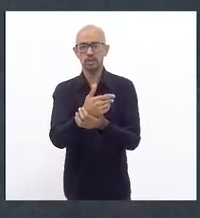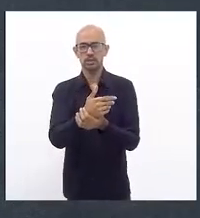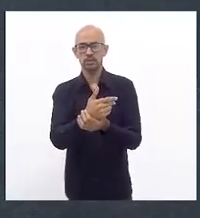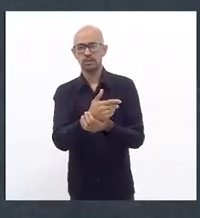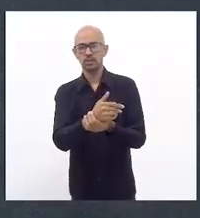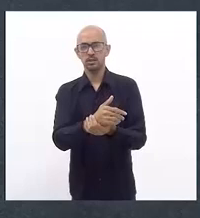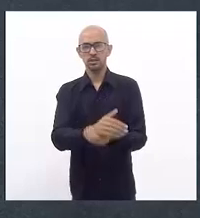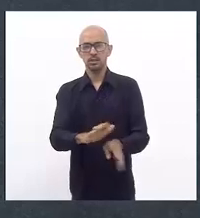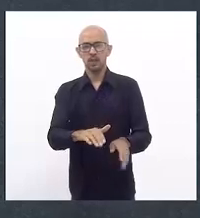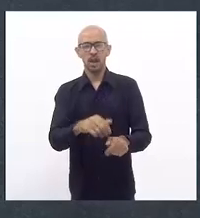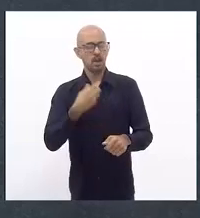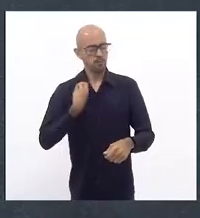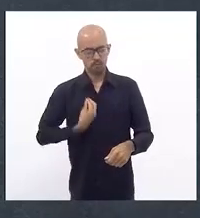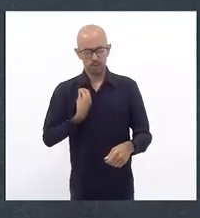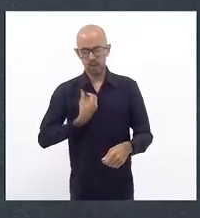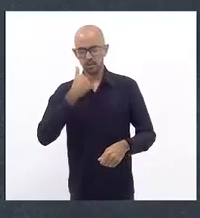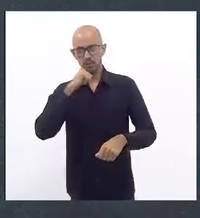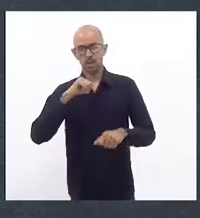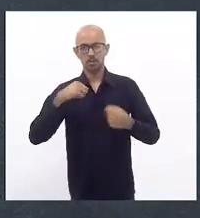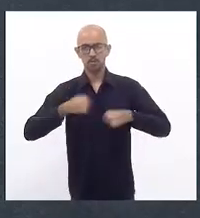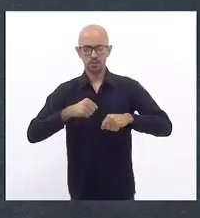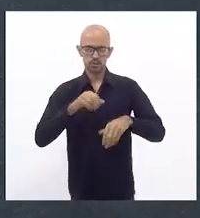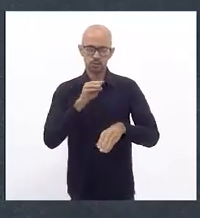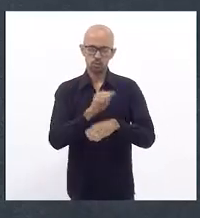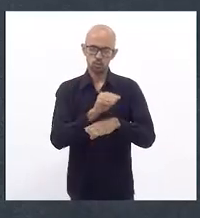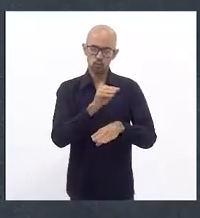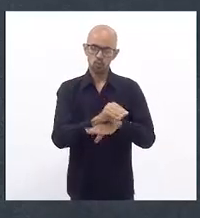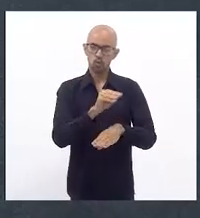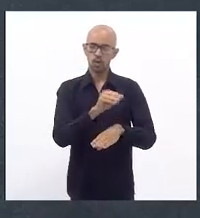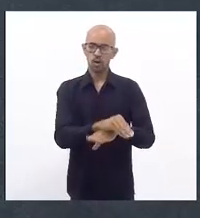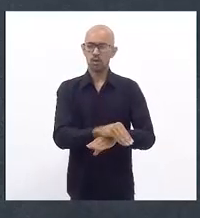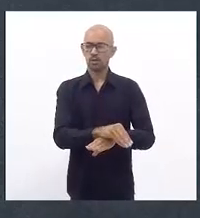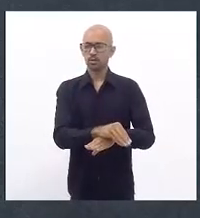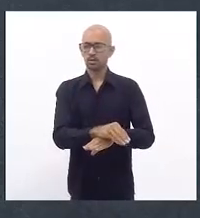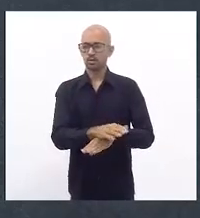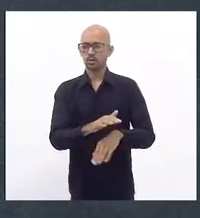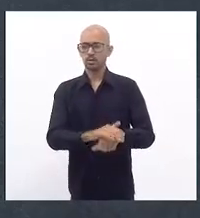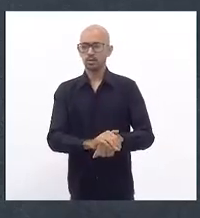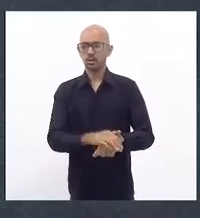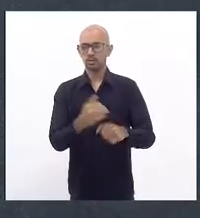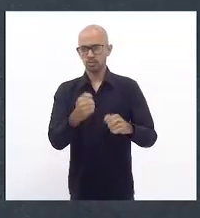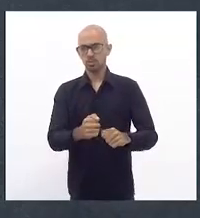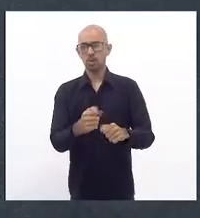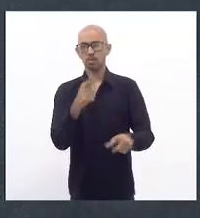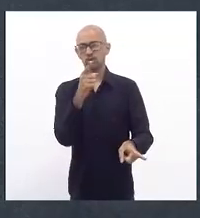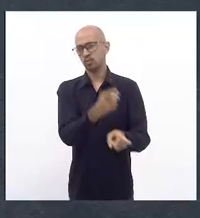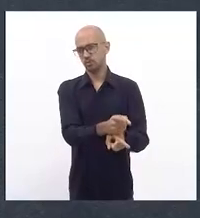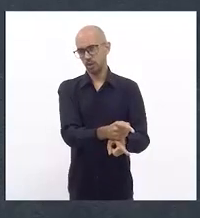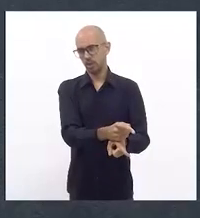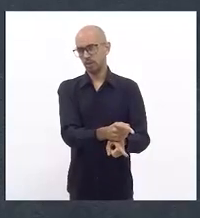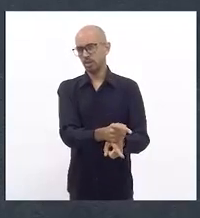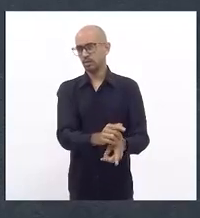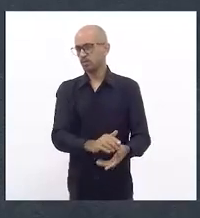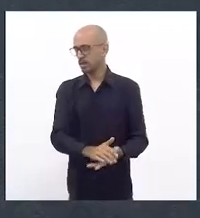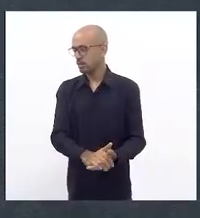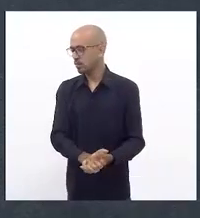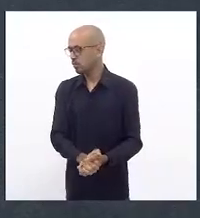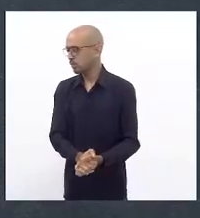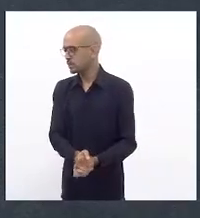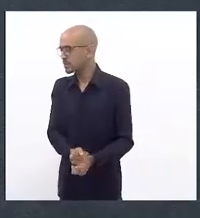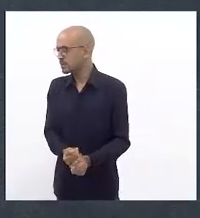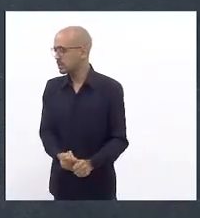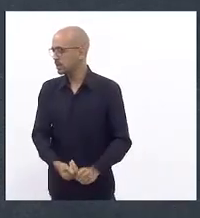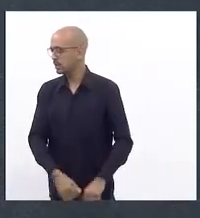piadas. A vida da mulher ela tem que ser preservada, e a gente não pode encontrar dentro das nossas próprias casas e